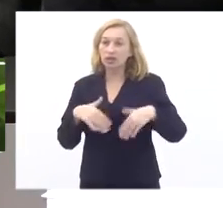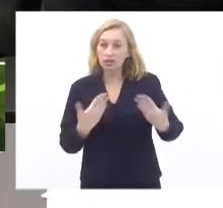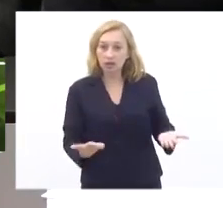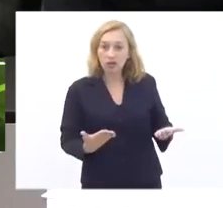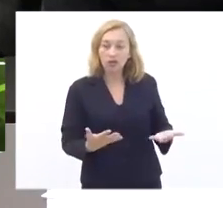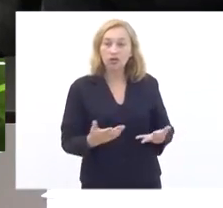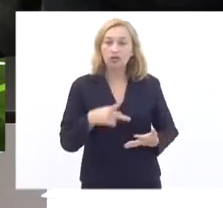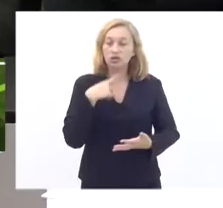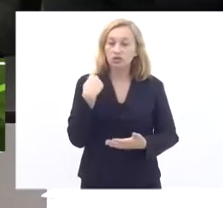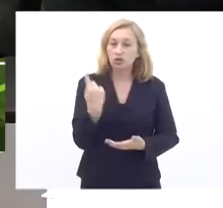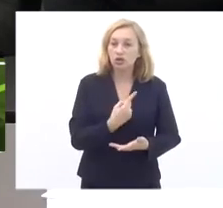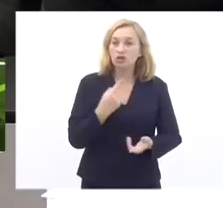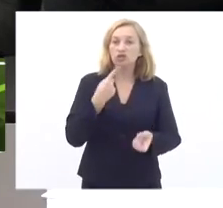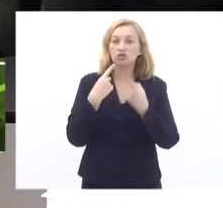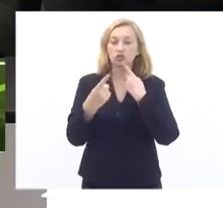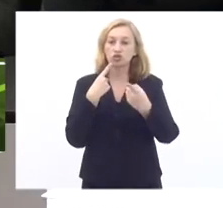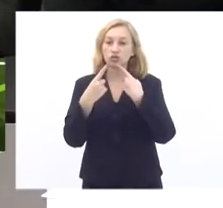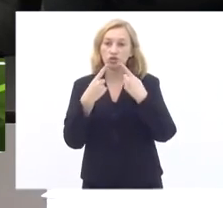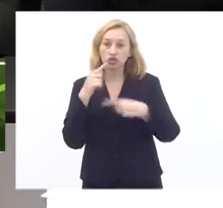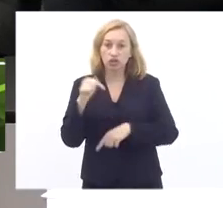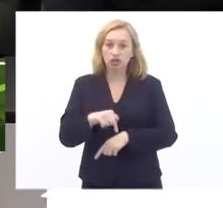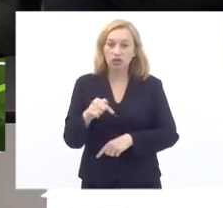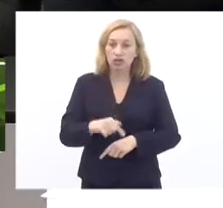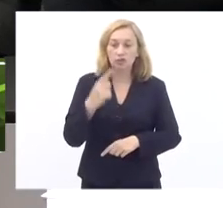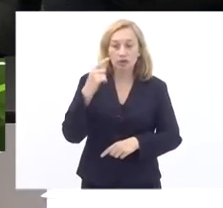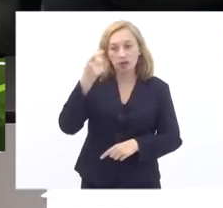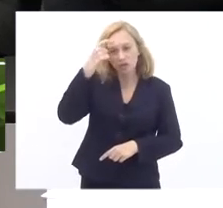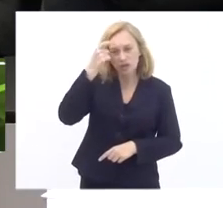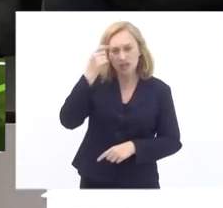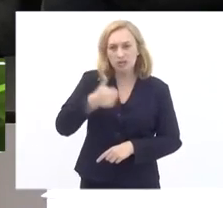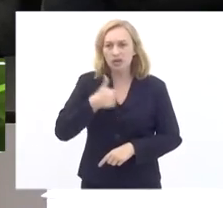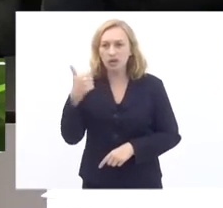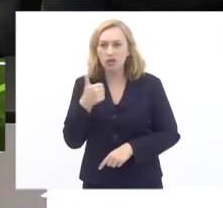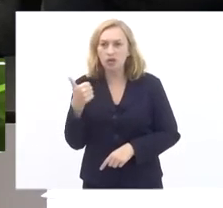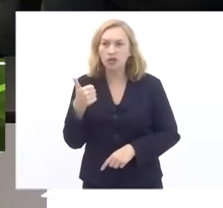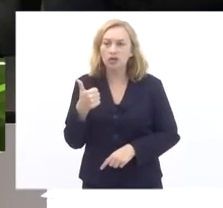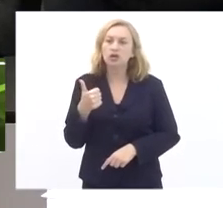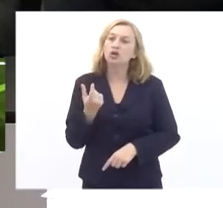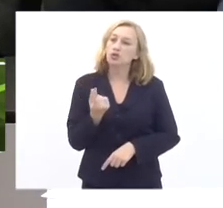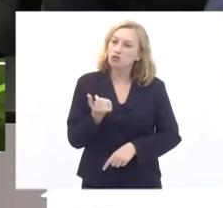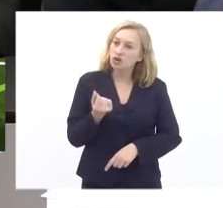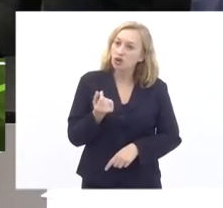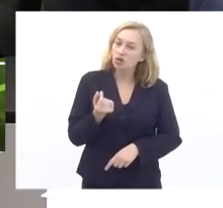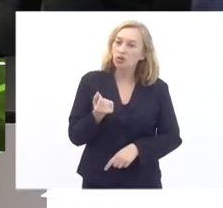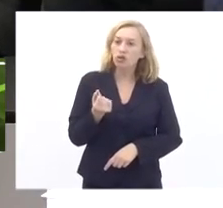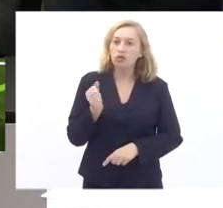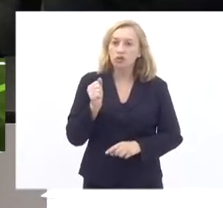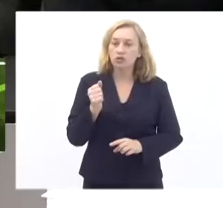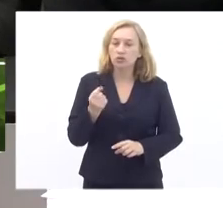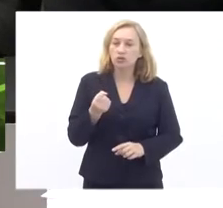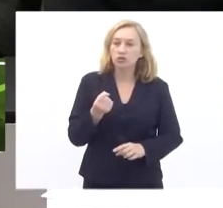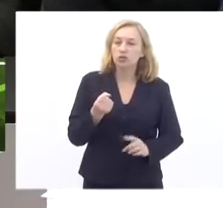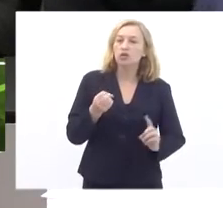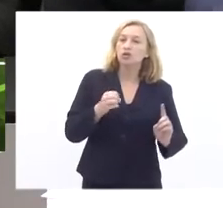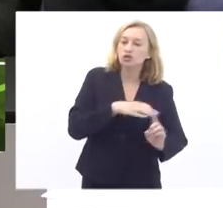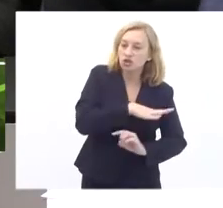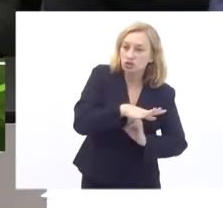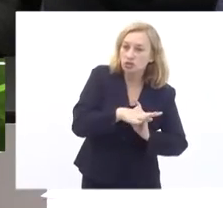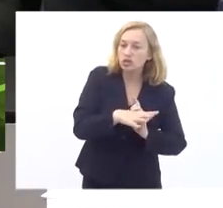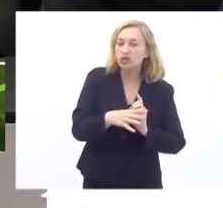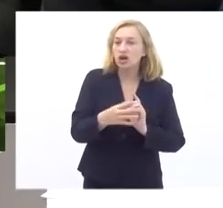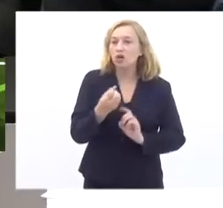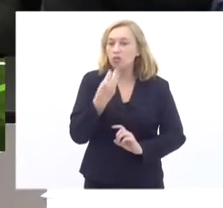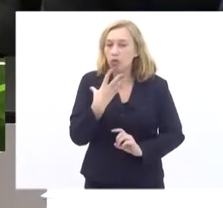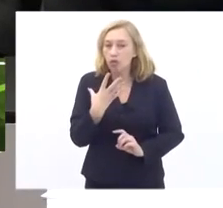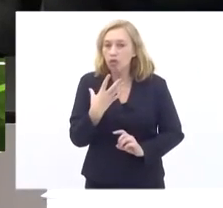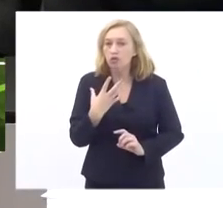que nós estamos discutindo para buscar um consenso. Uma tarifa social que vá trazer para o